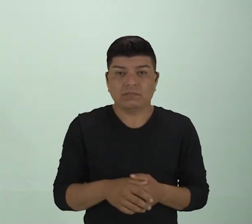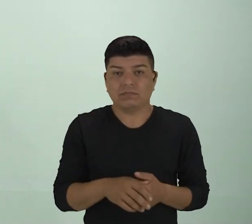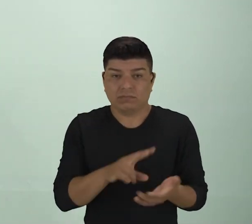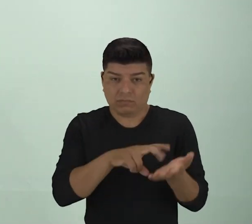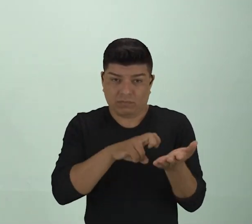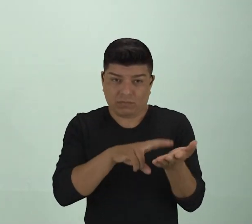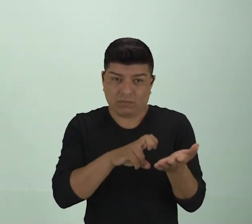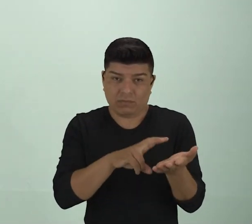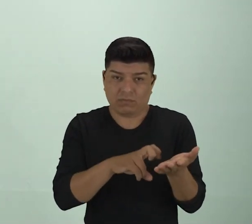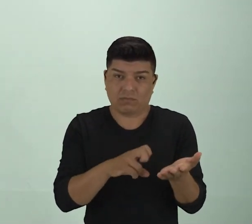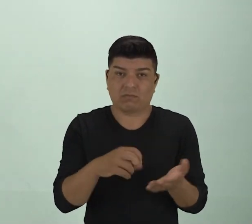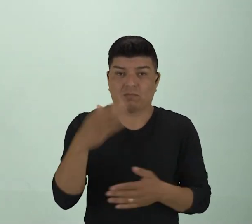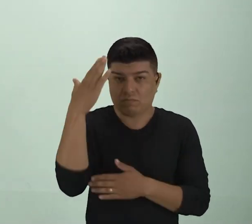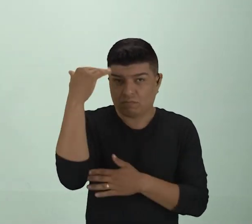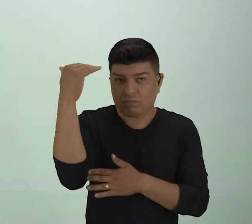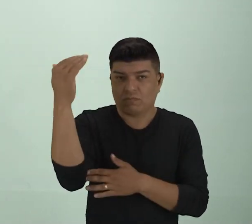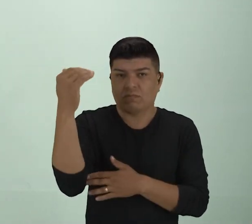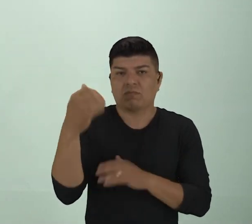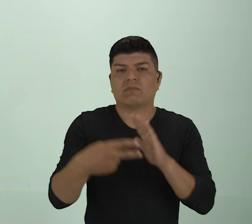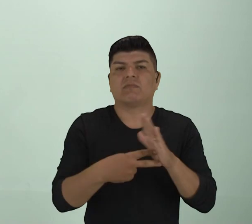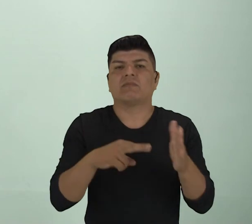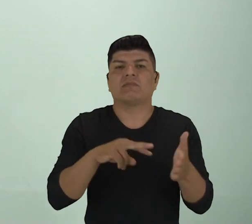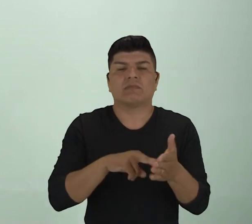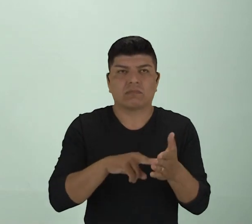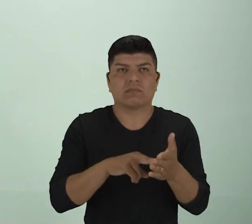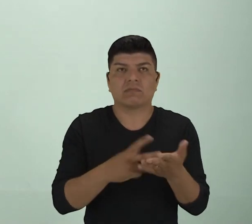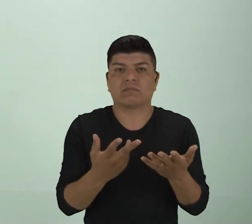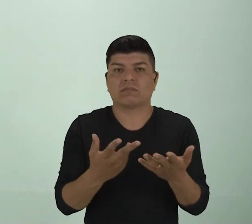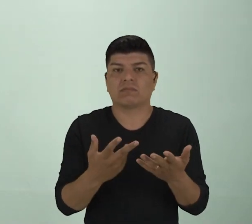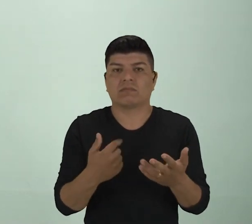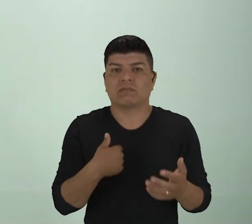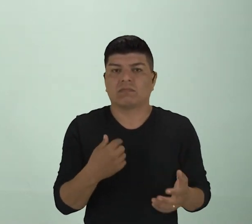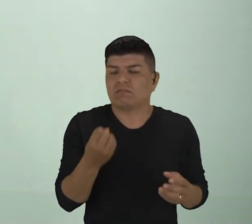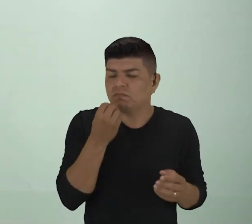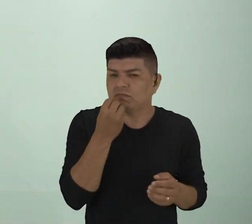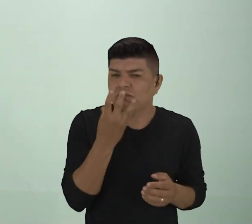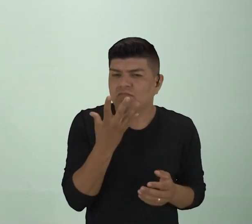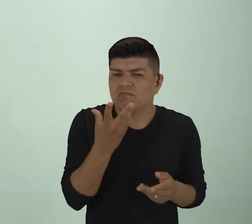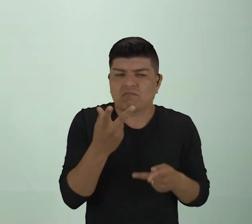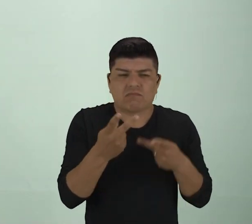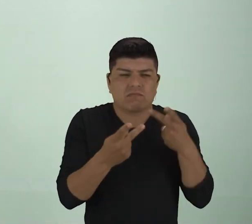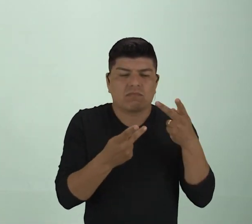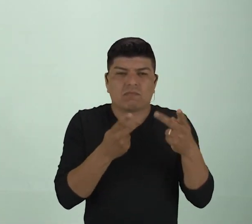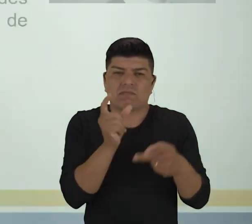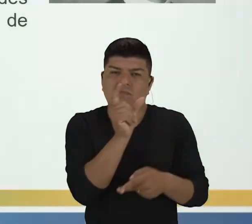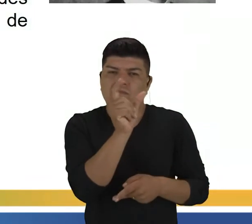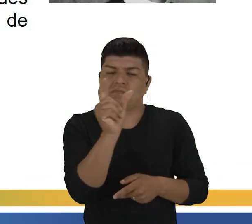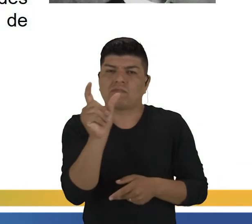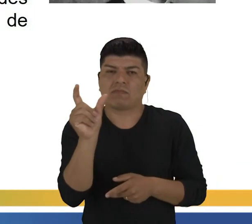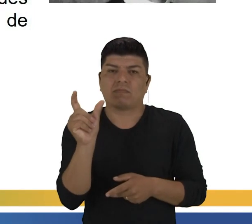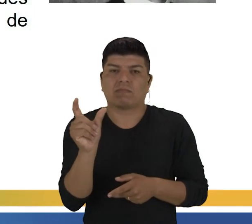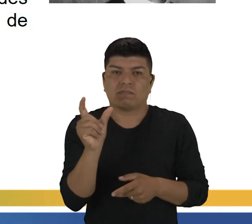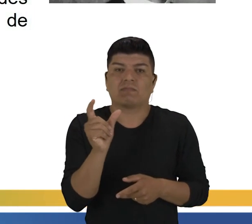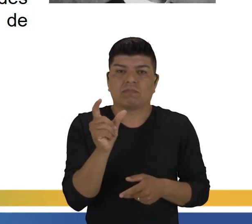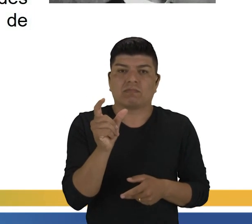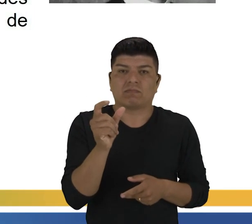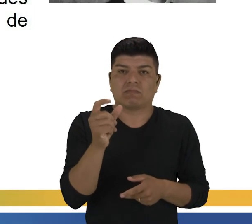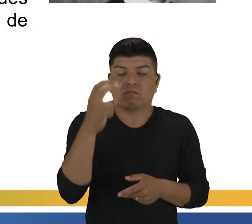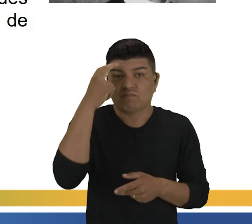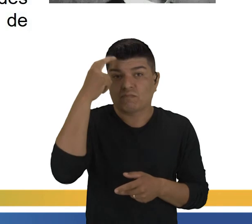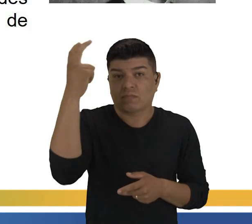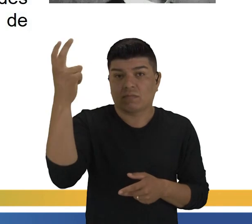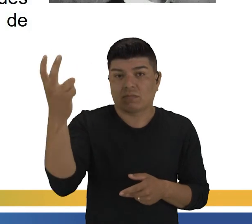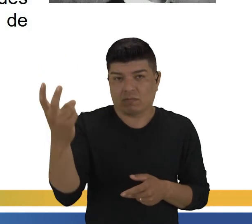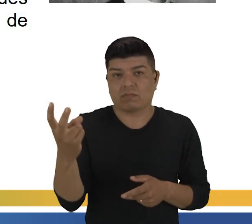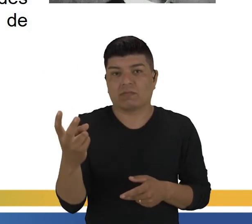pomposo e grandiloquente. O que significa isso? Ele era muito rebuscado nas suas palavras, tá bom? E o estilo condoreiro